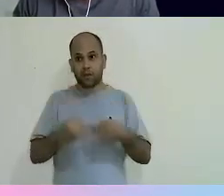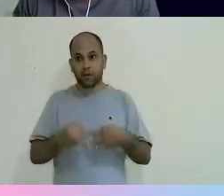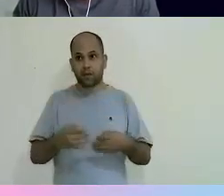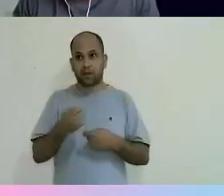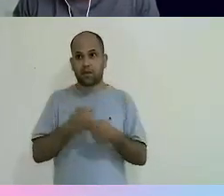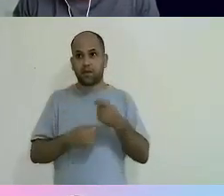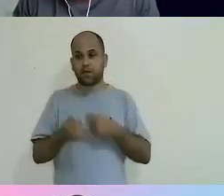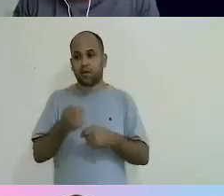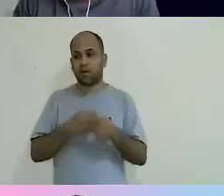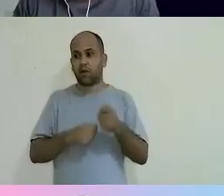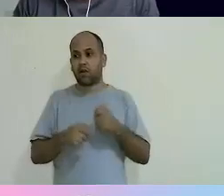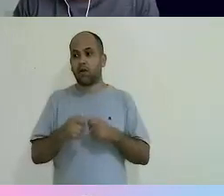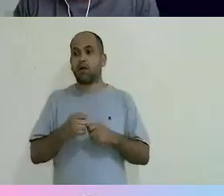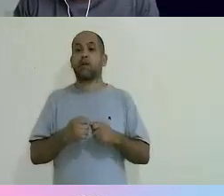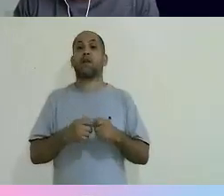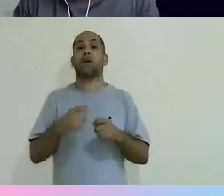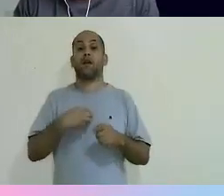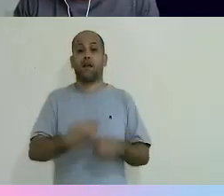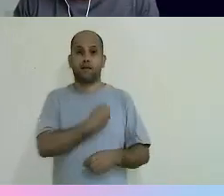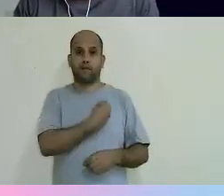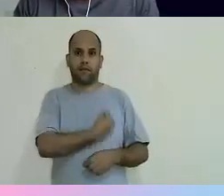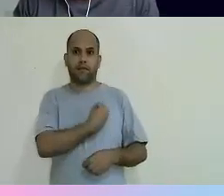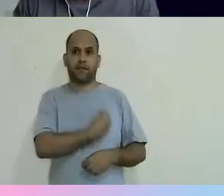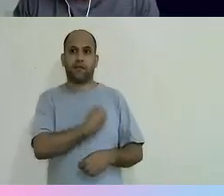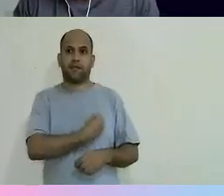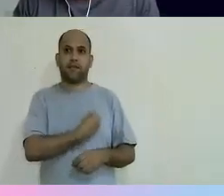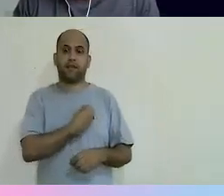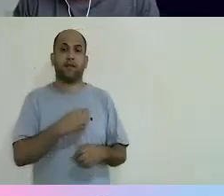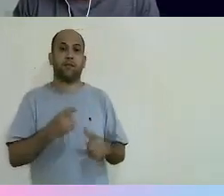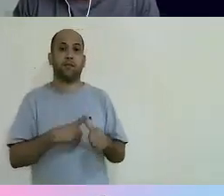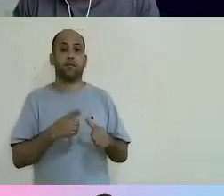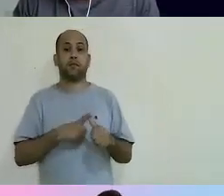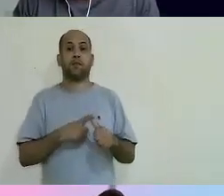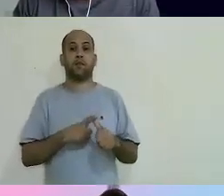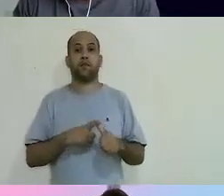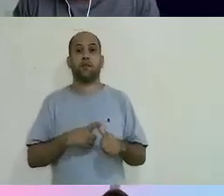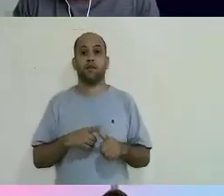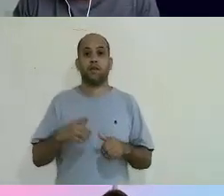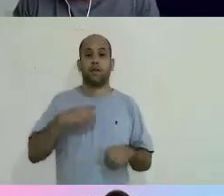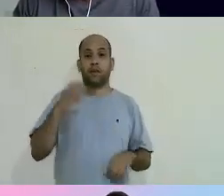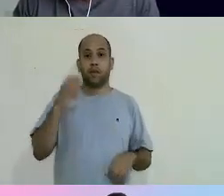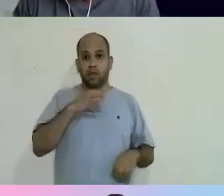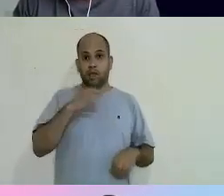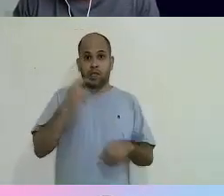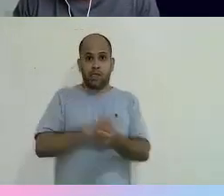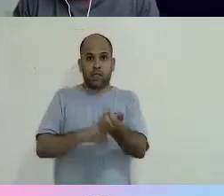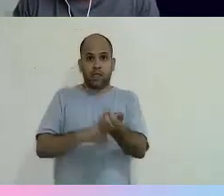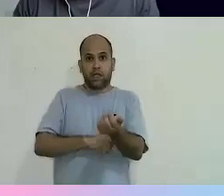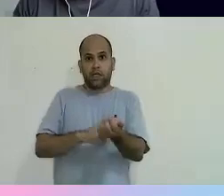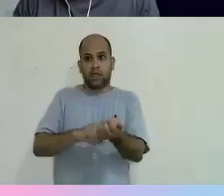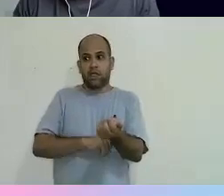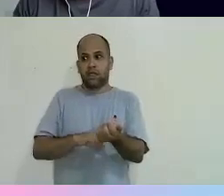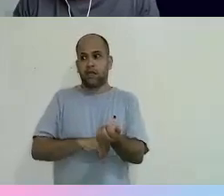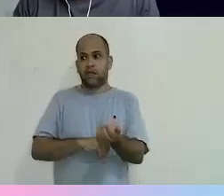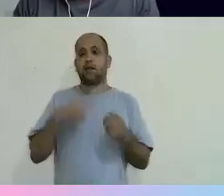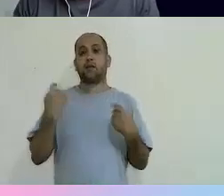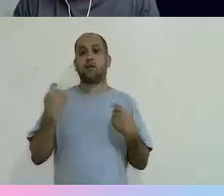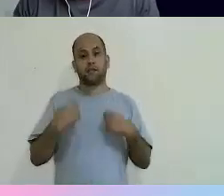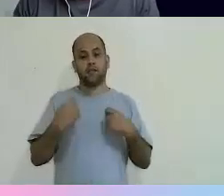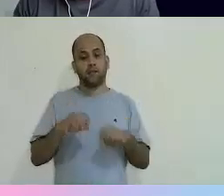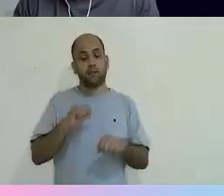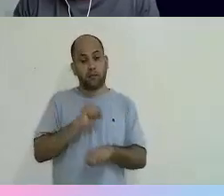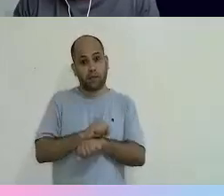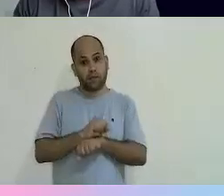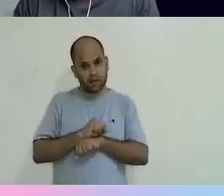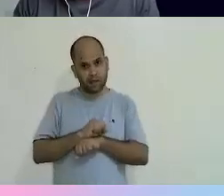ele era completamente presencial. O primeiro momento foi um momento de pânico, né? Mas que a gente teve que parar, teve que